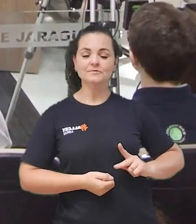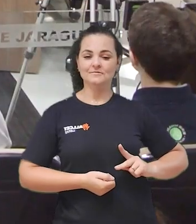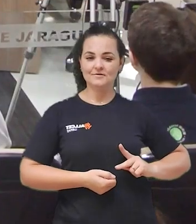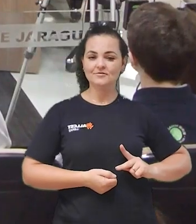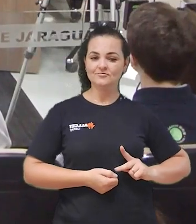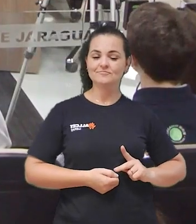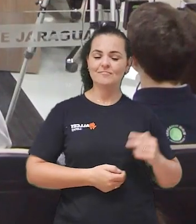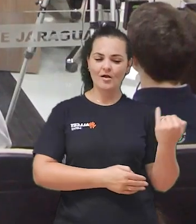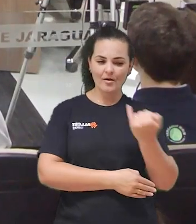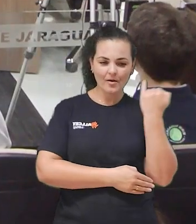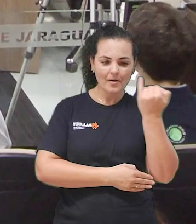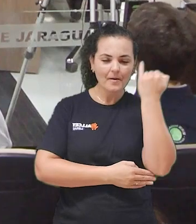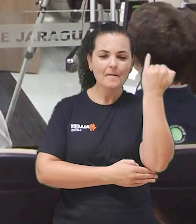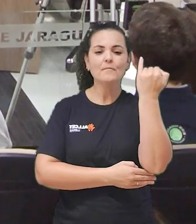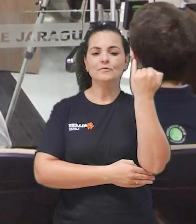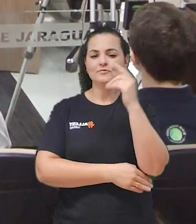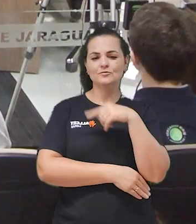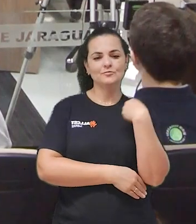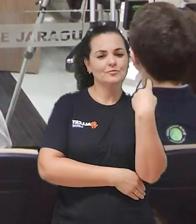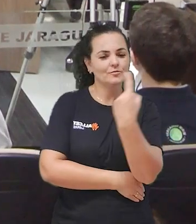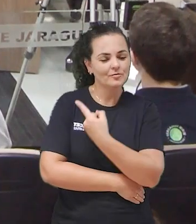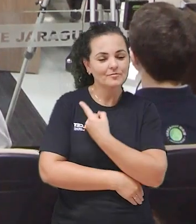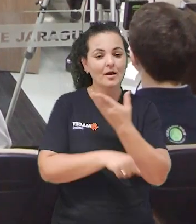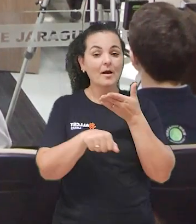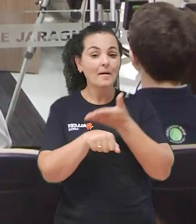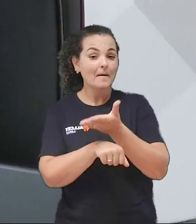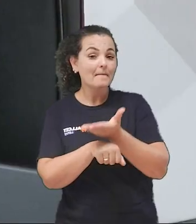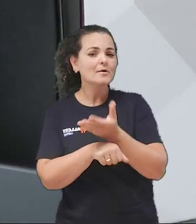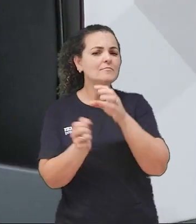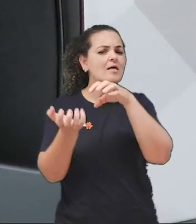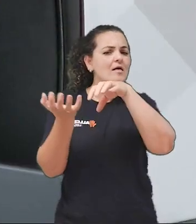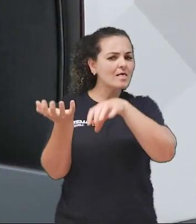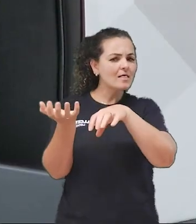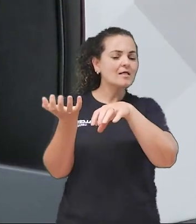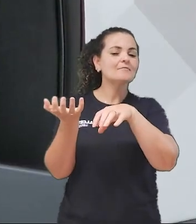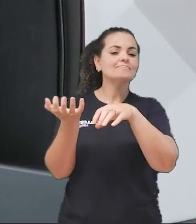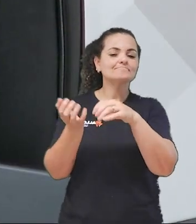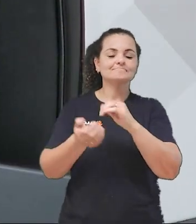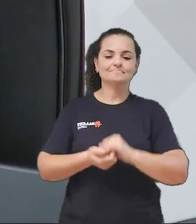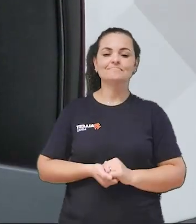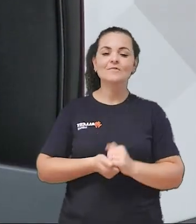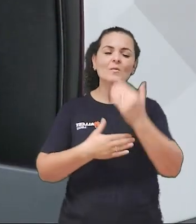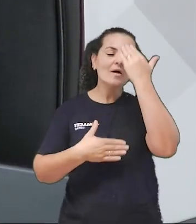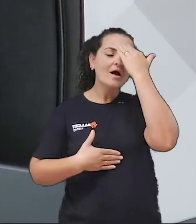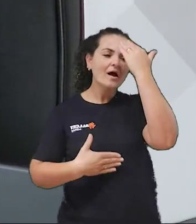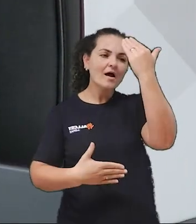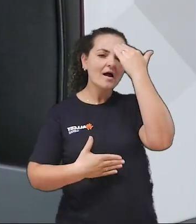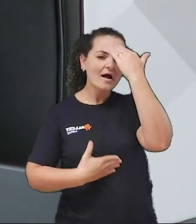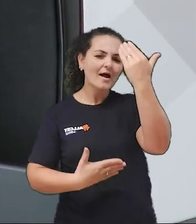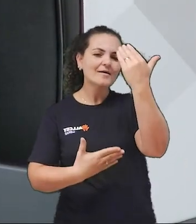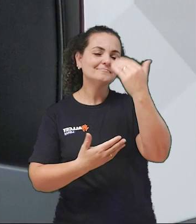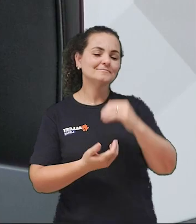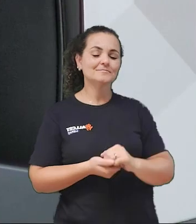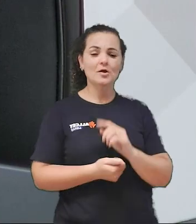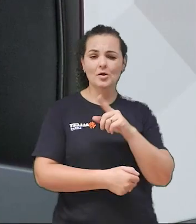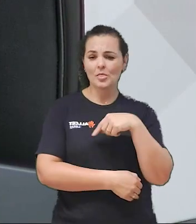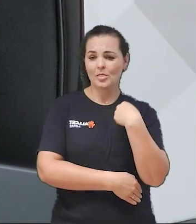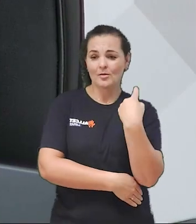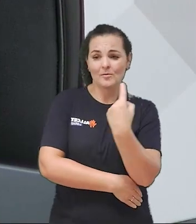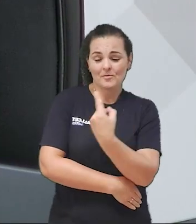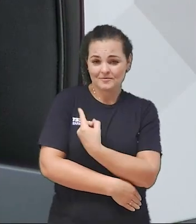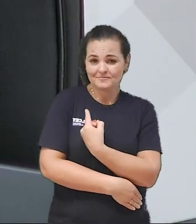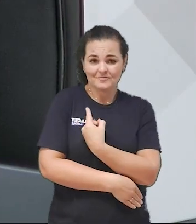presidente foi um evento muito importante que a gente participou lá em Brasília e nós todos acredito que estamos agradecidos